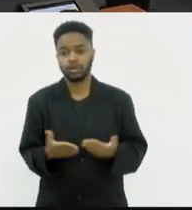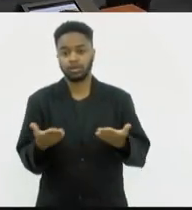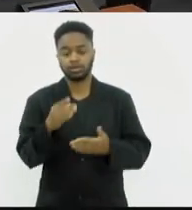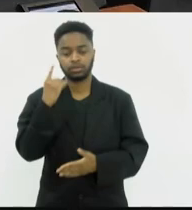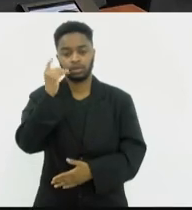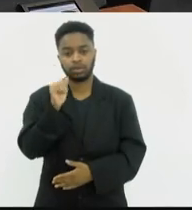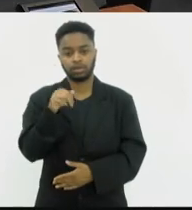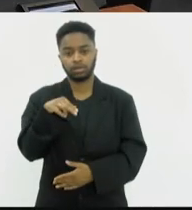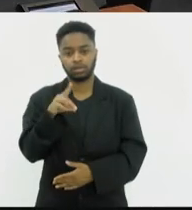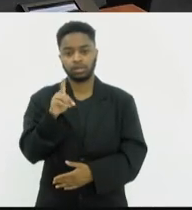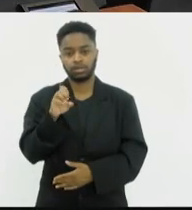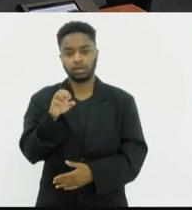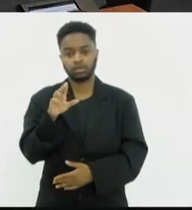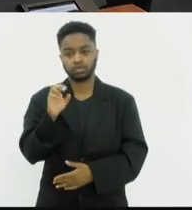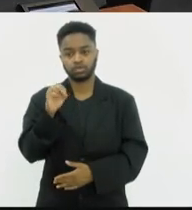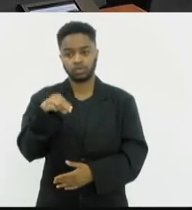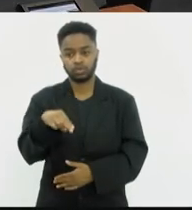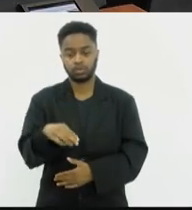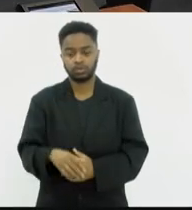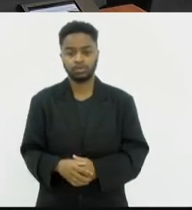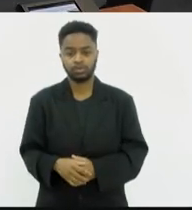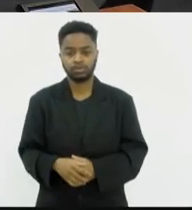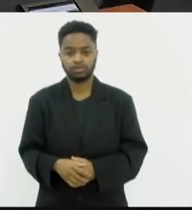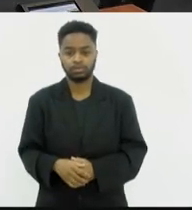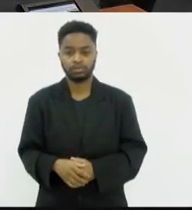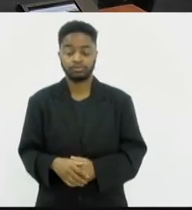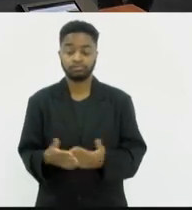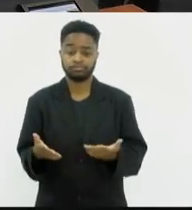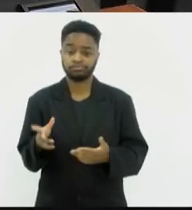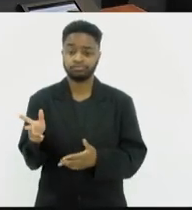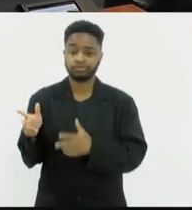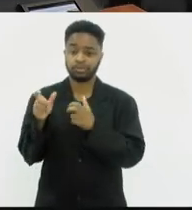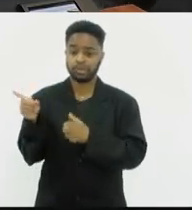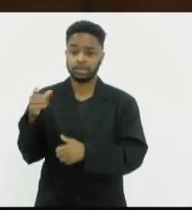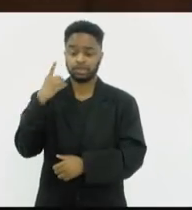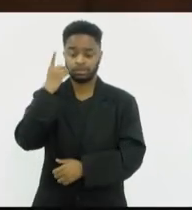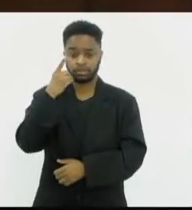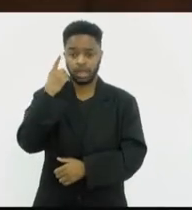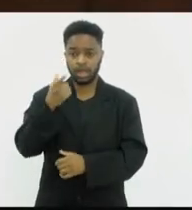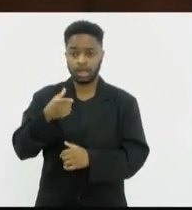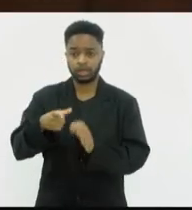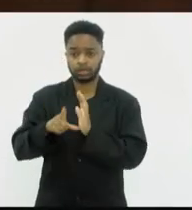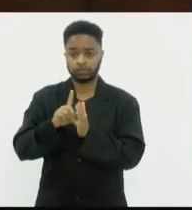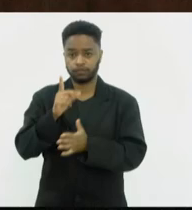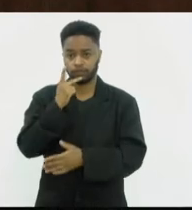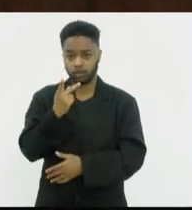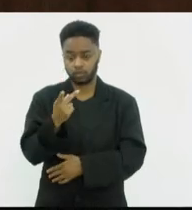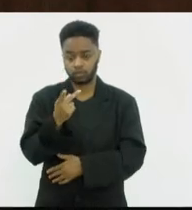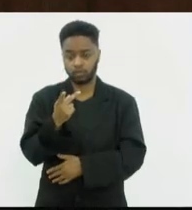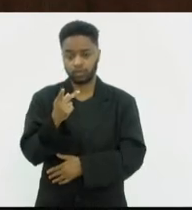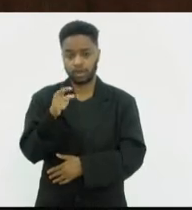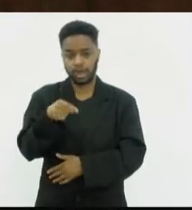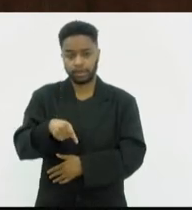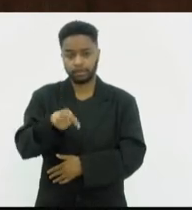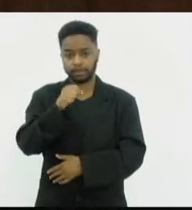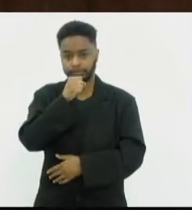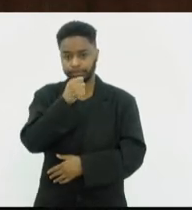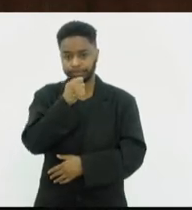favor. Senhor presidente, até tendo em vista o que o deputado que me antecedeu, o deputado Átila Nunes, falou aqui no